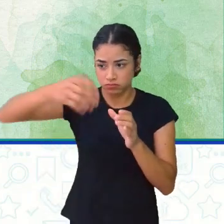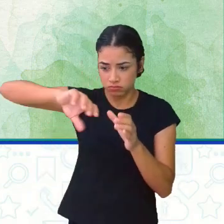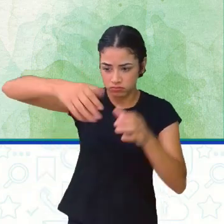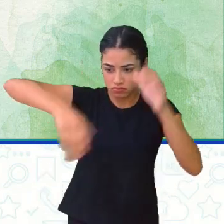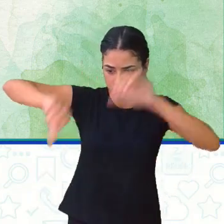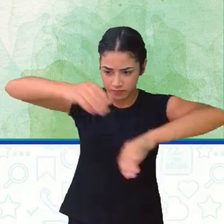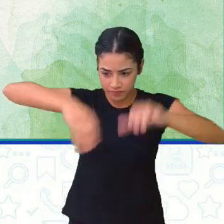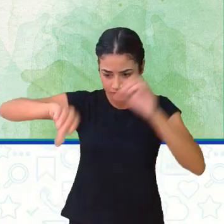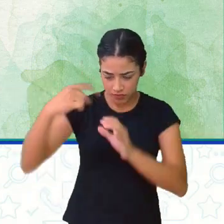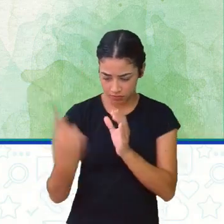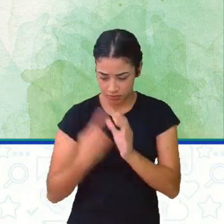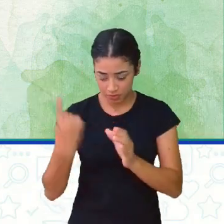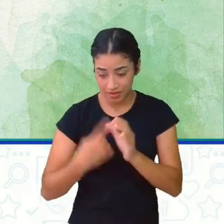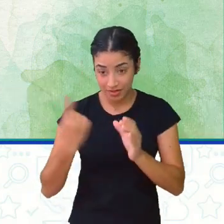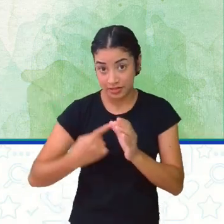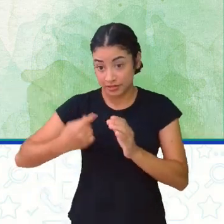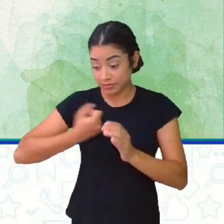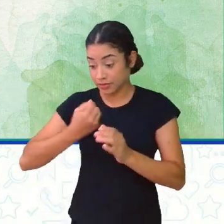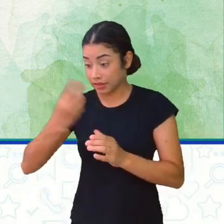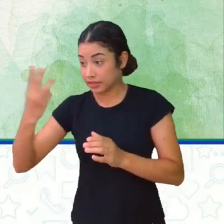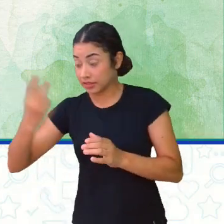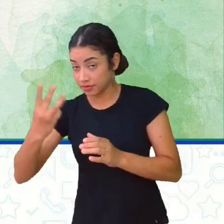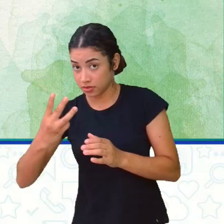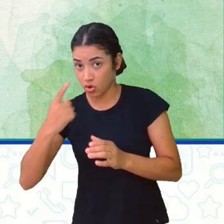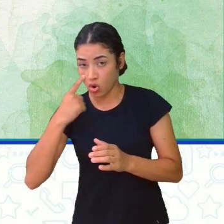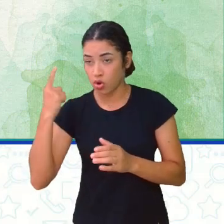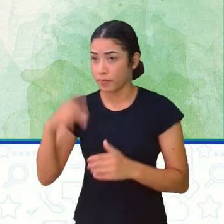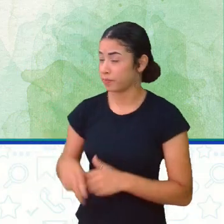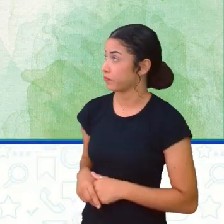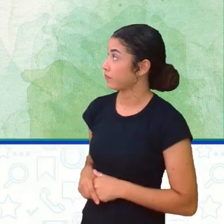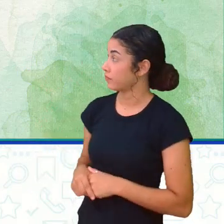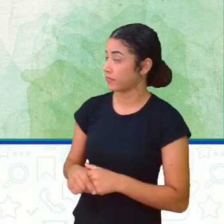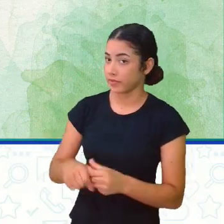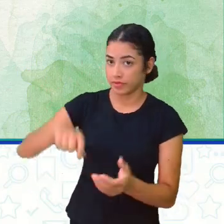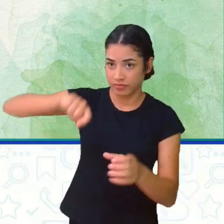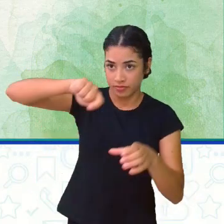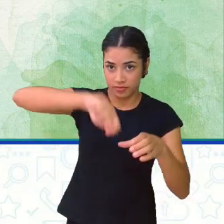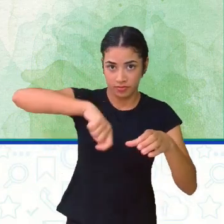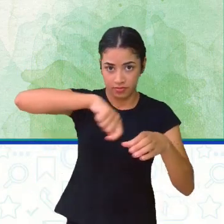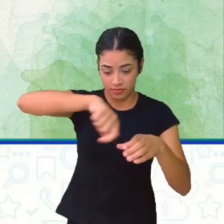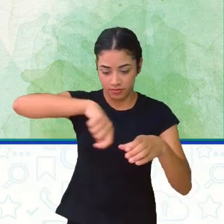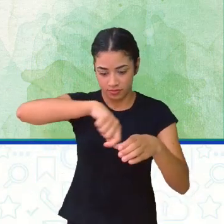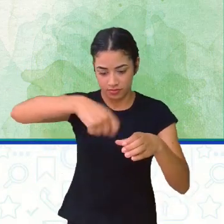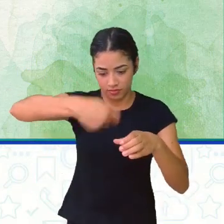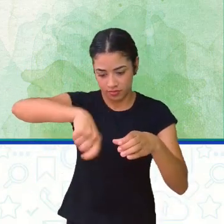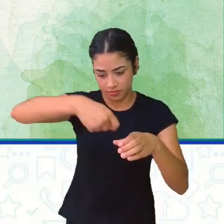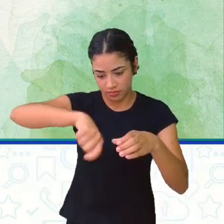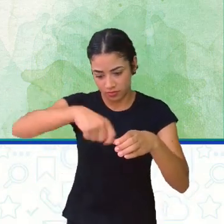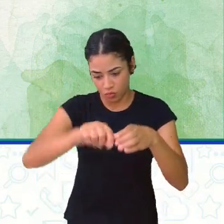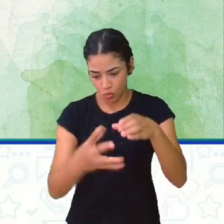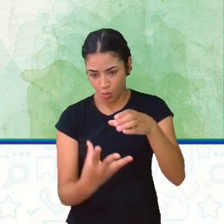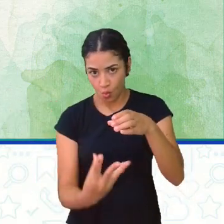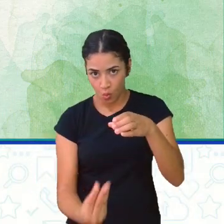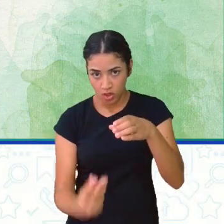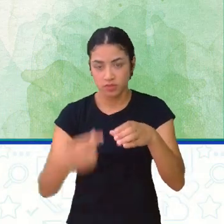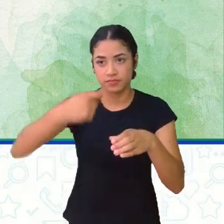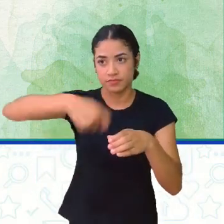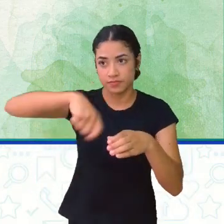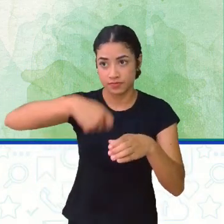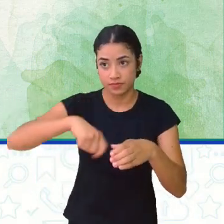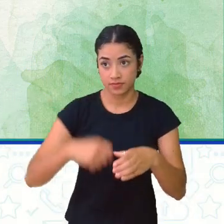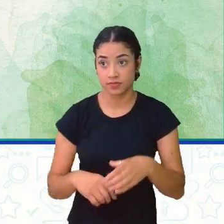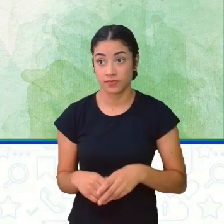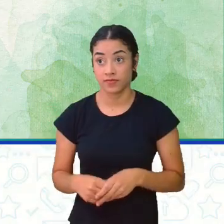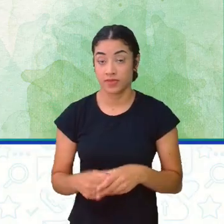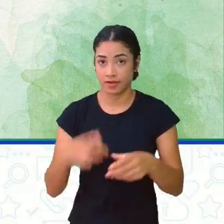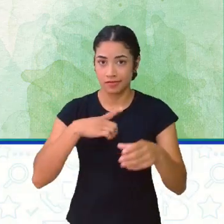aí vai passar para a terceira pessoa que está ajudando a peneirar. Então, fica alguma parte aí da polpa